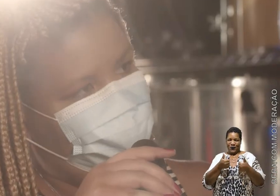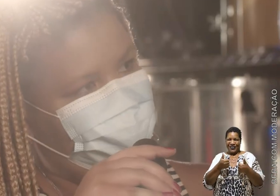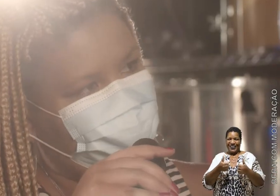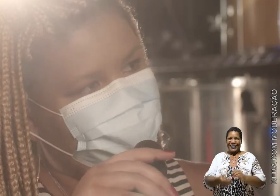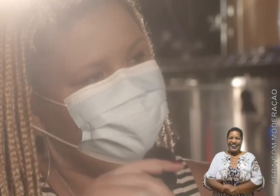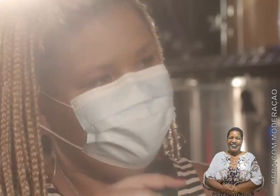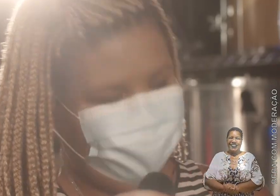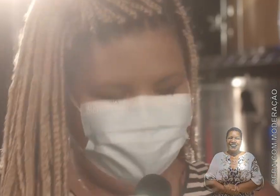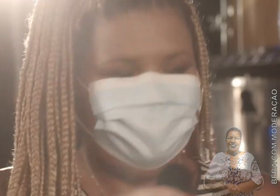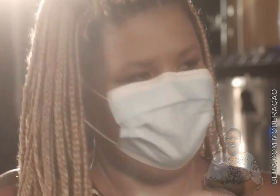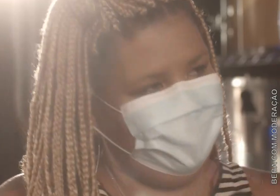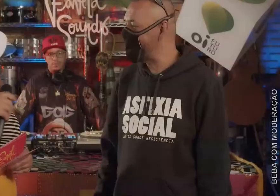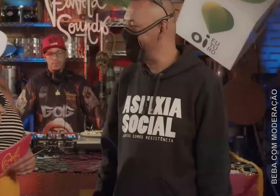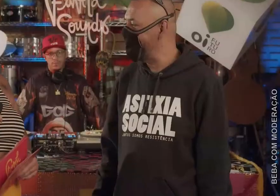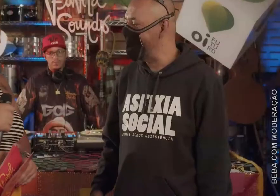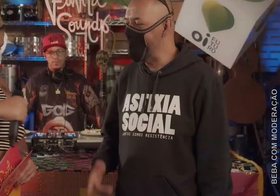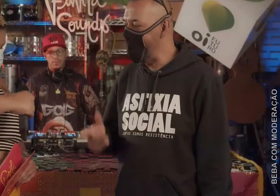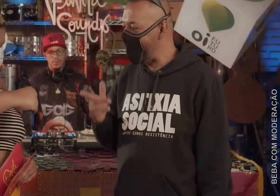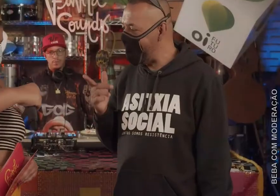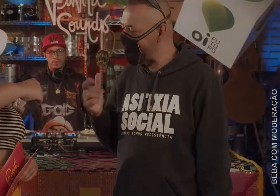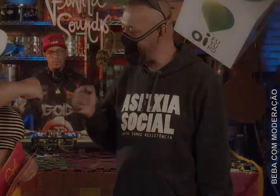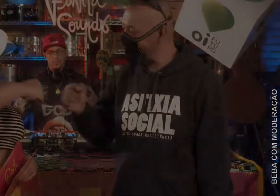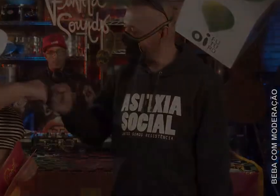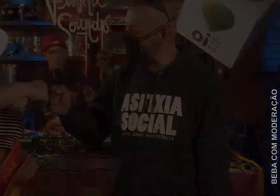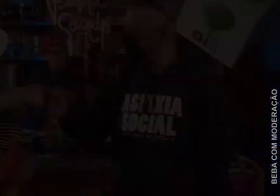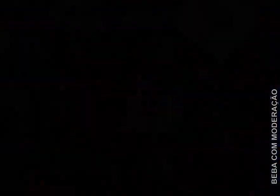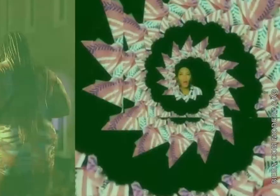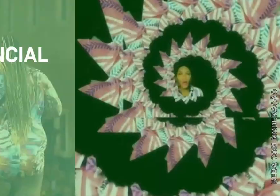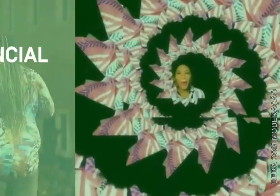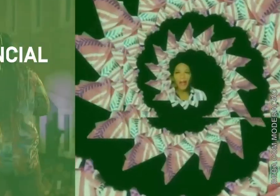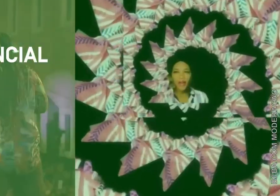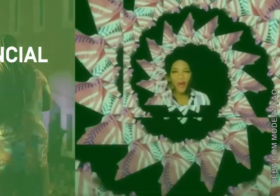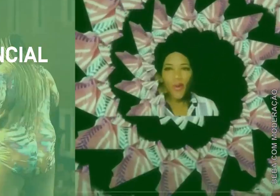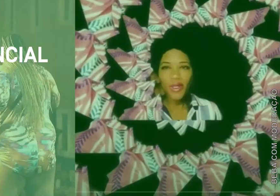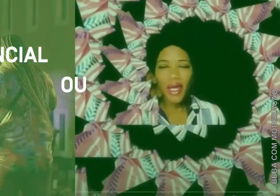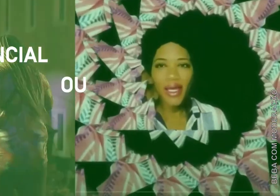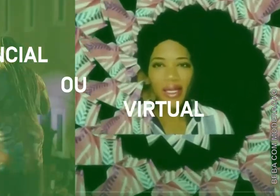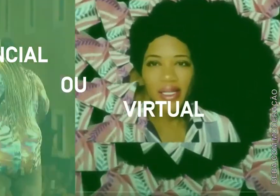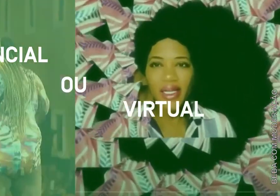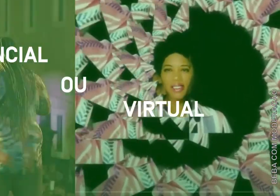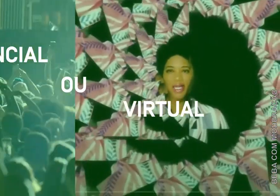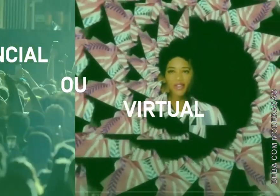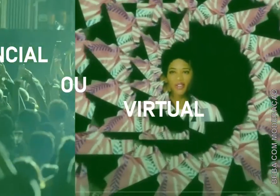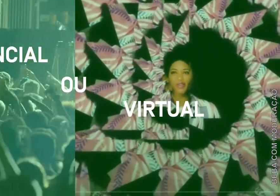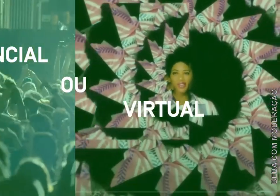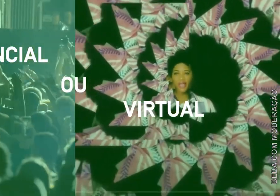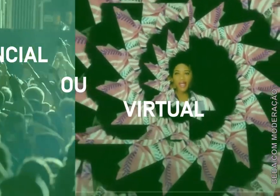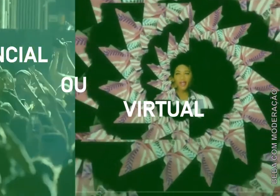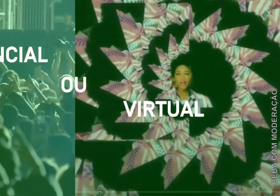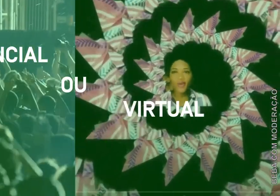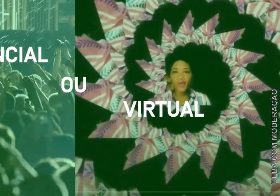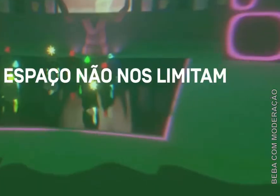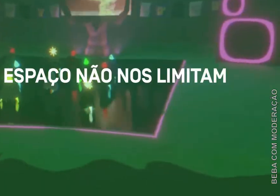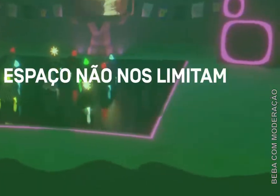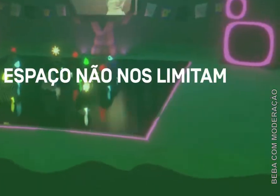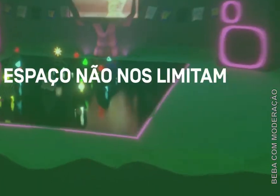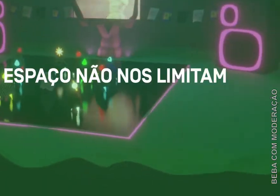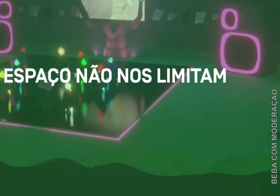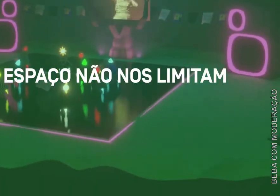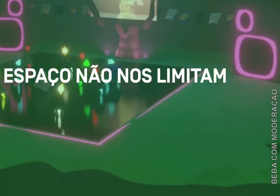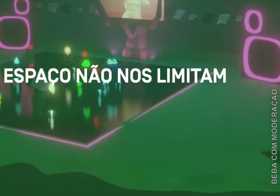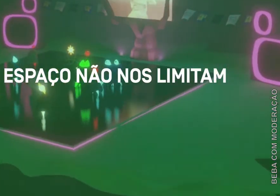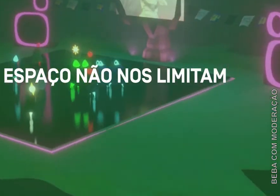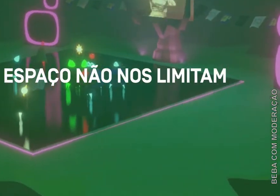bora bora valeu é nós presencial virtual não importa